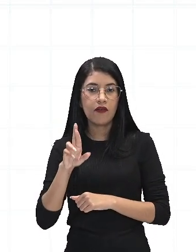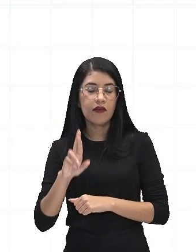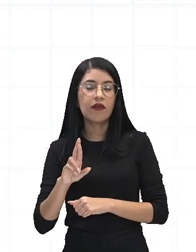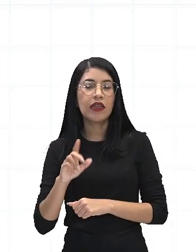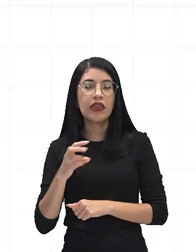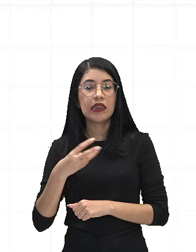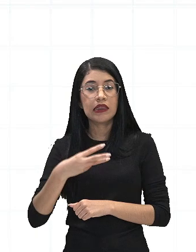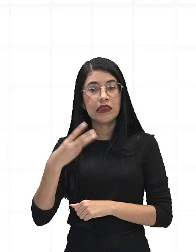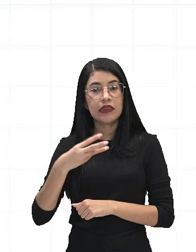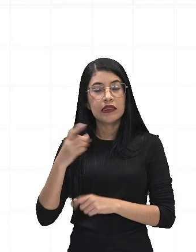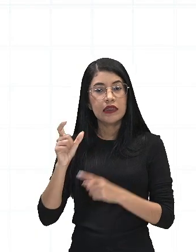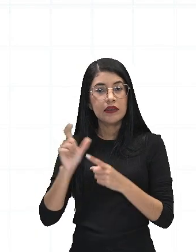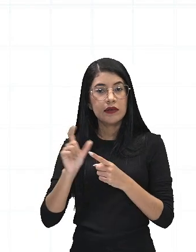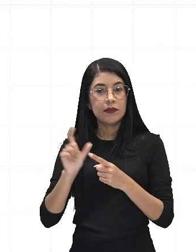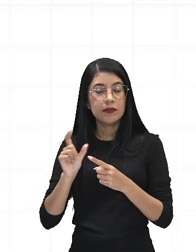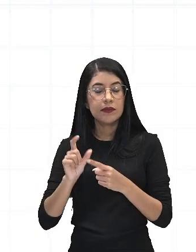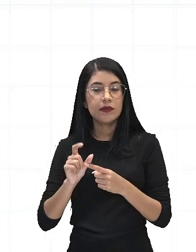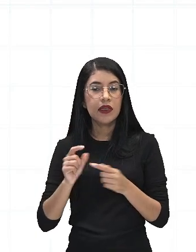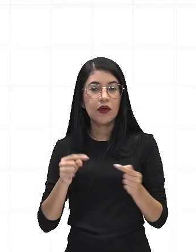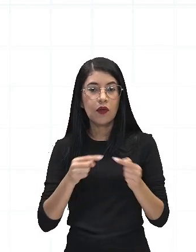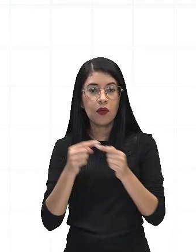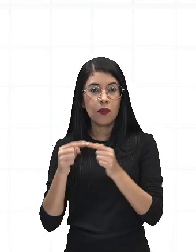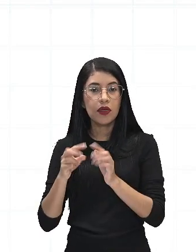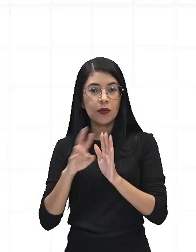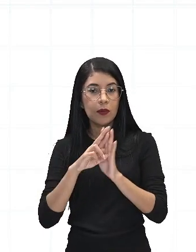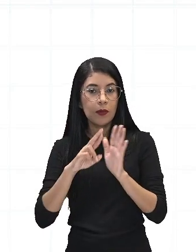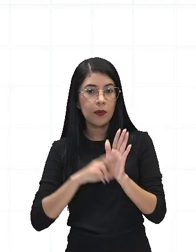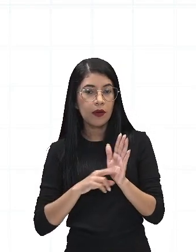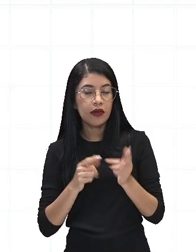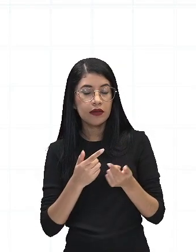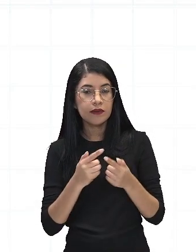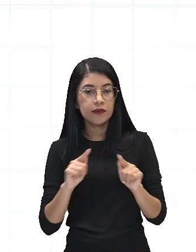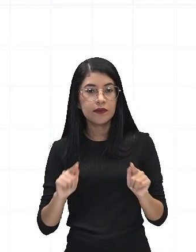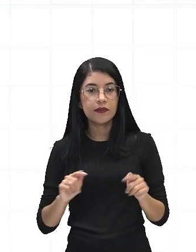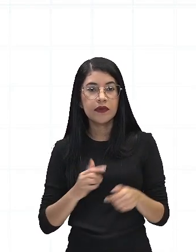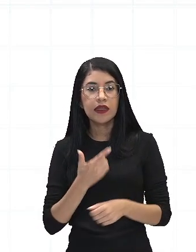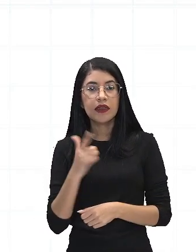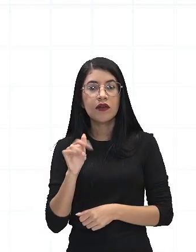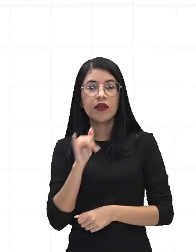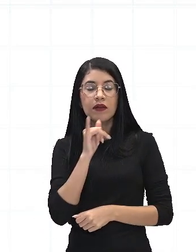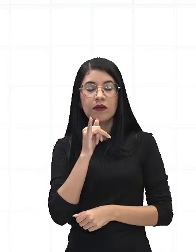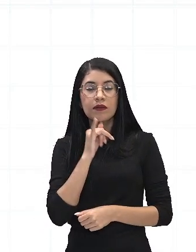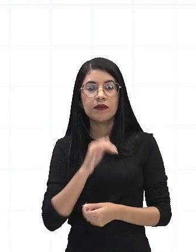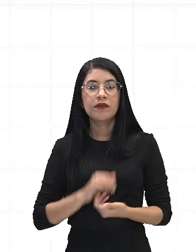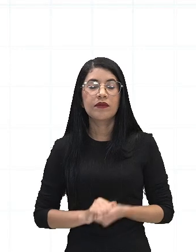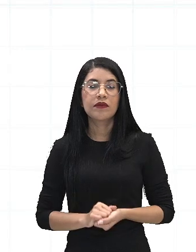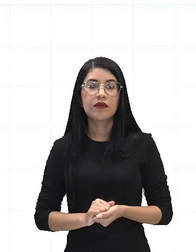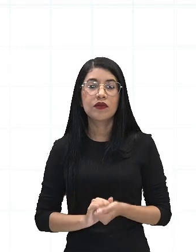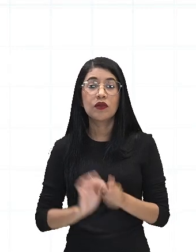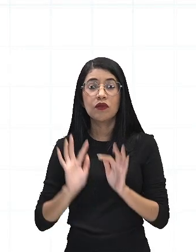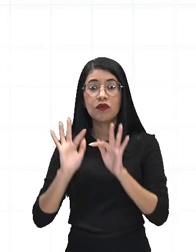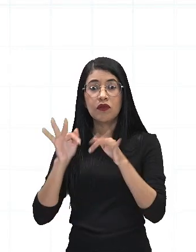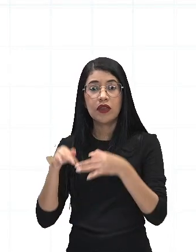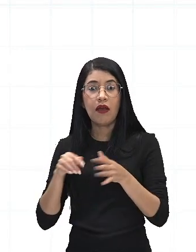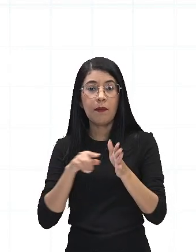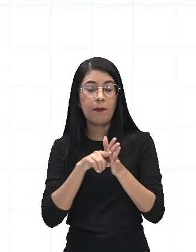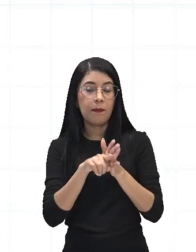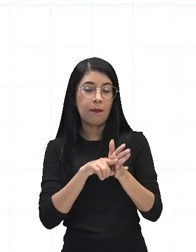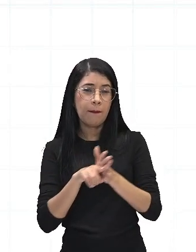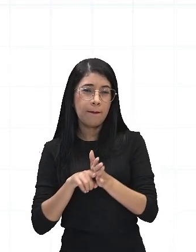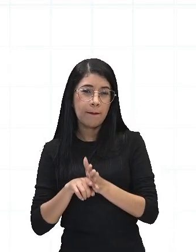singular, de acordo com a regra. Outro exemplo. No final, a